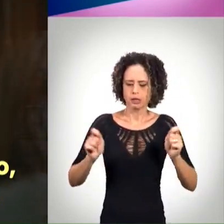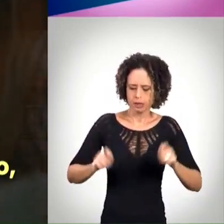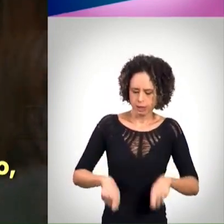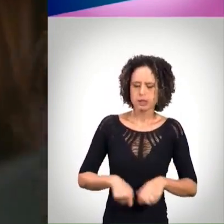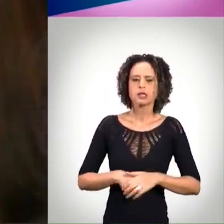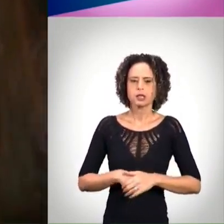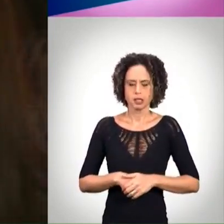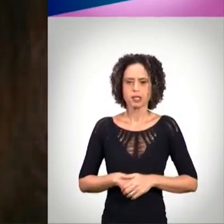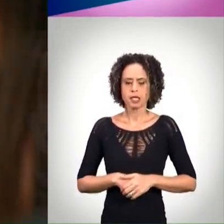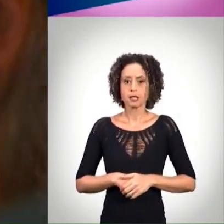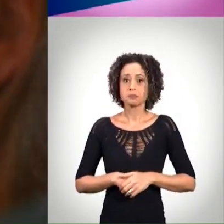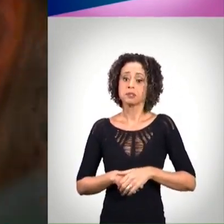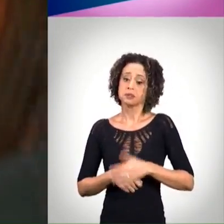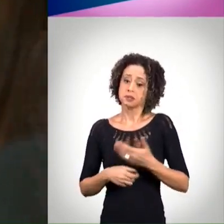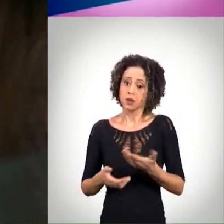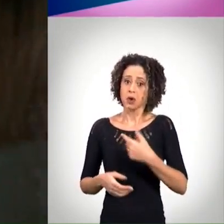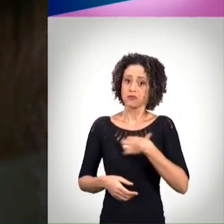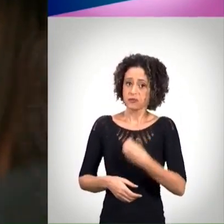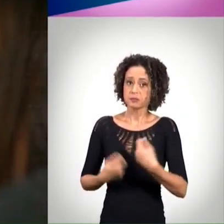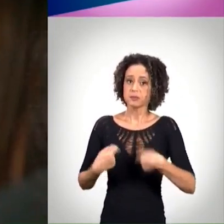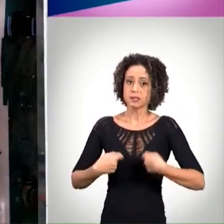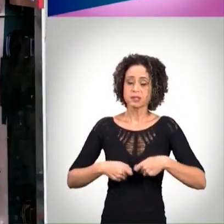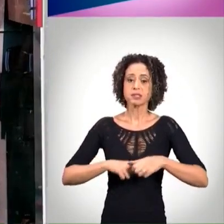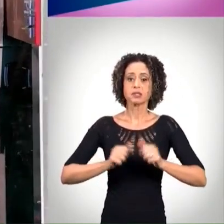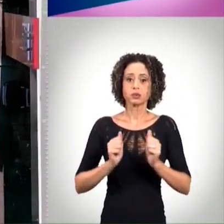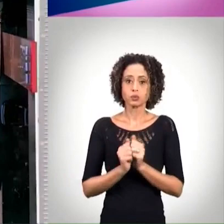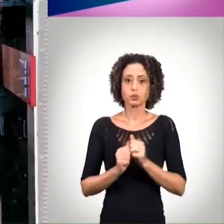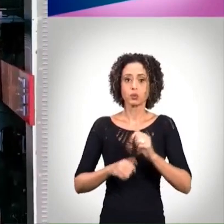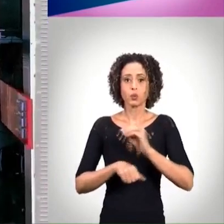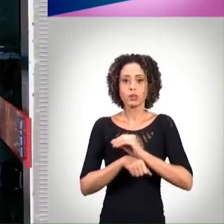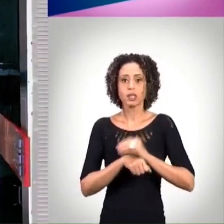fazendo as minhas demandas, para que a gente possa atender, né, os filhos.